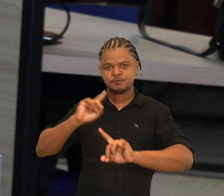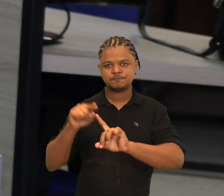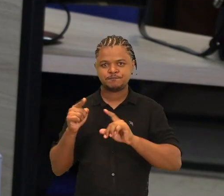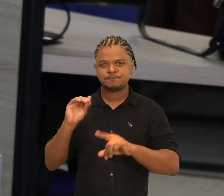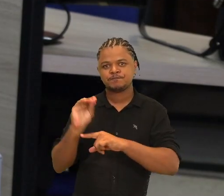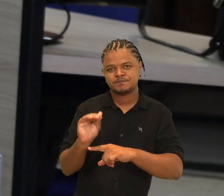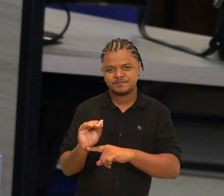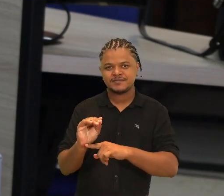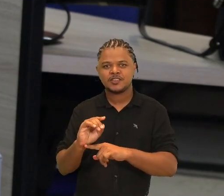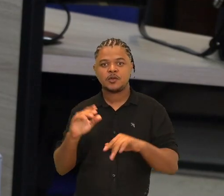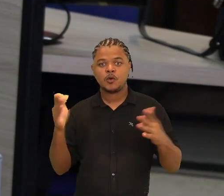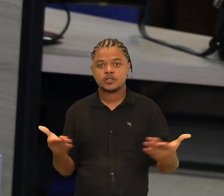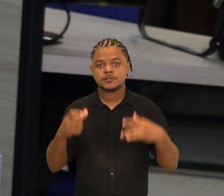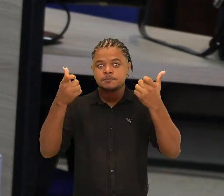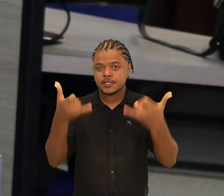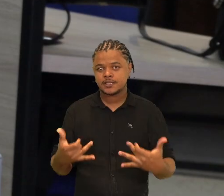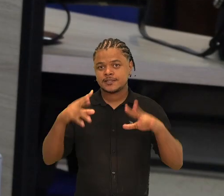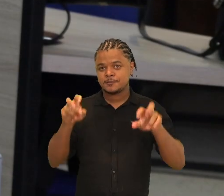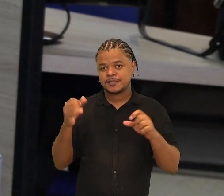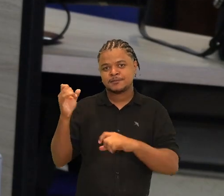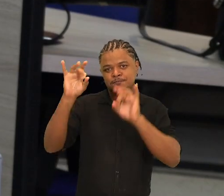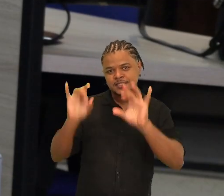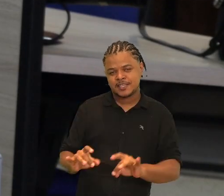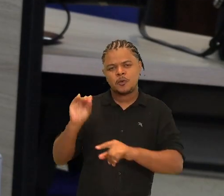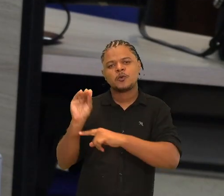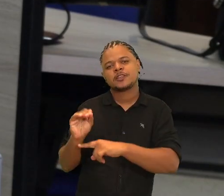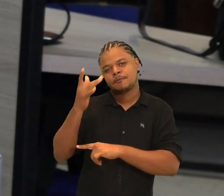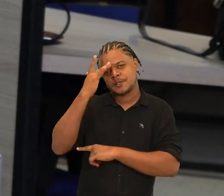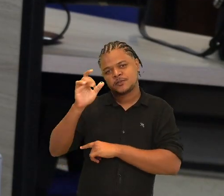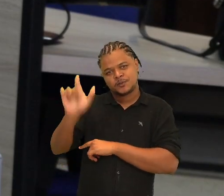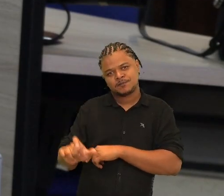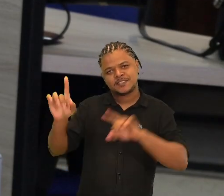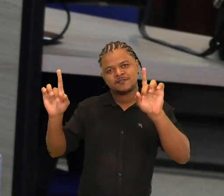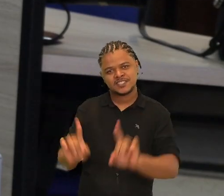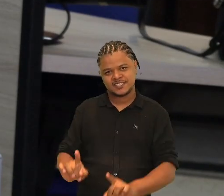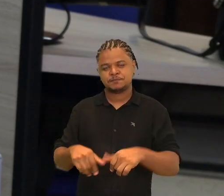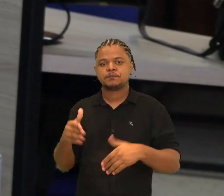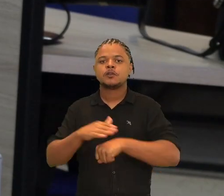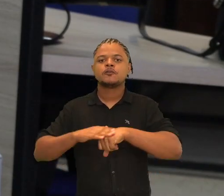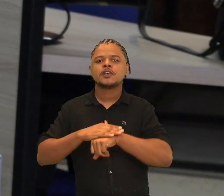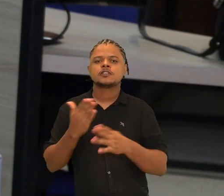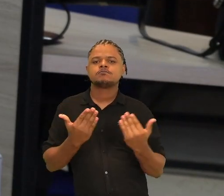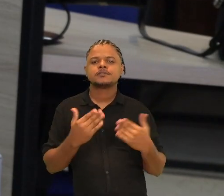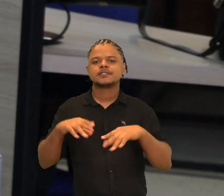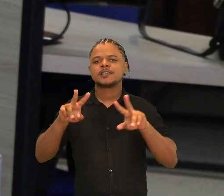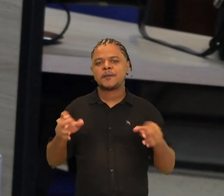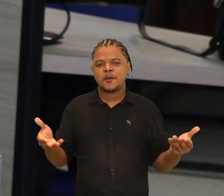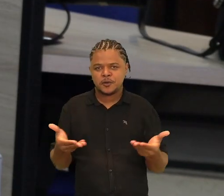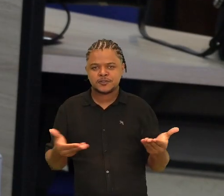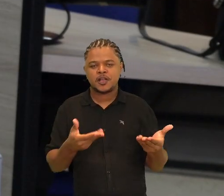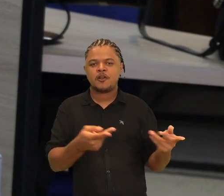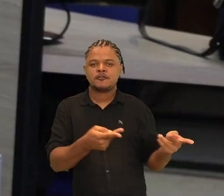falar de forma especial do cuidado com a pessoa com deficiência. E para conversar sobre esse assunto, hoje as nossas